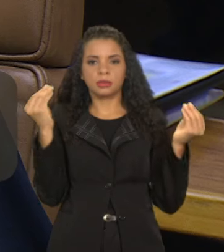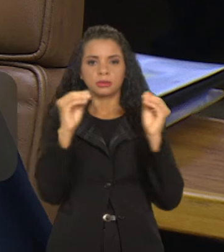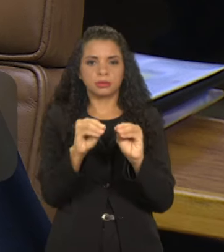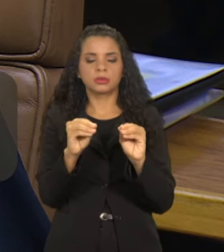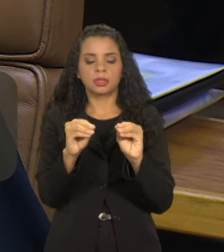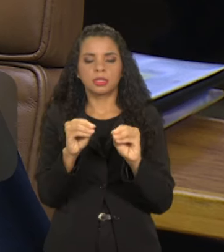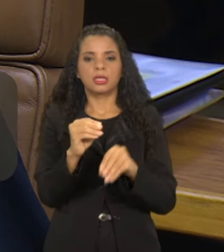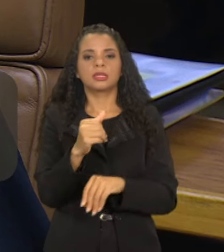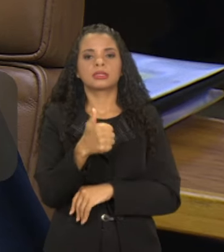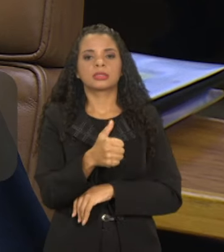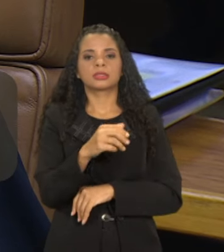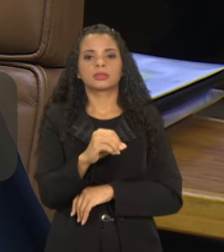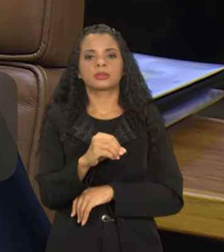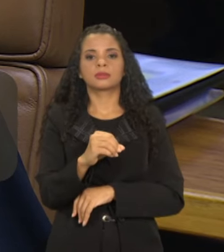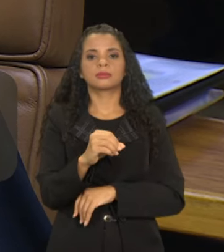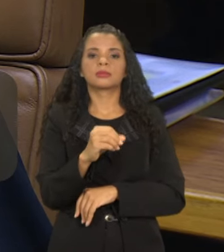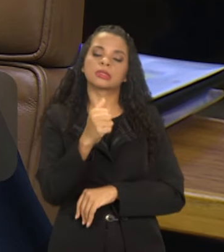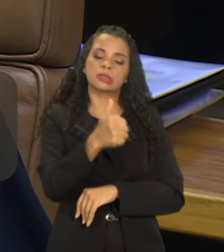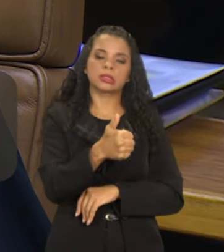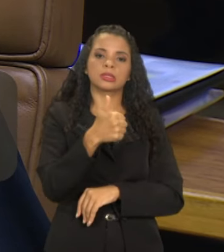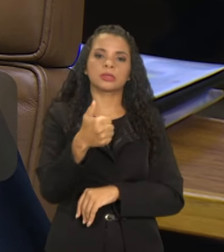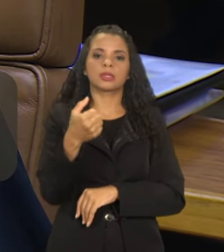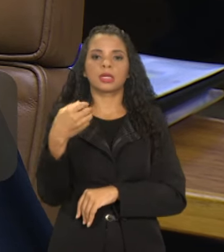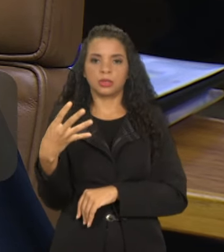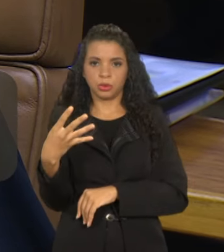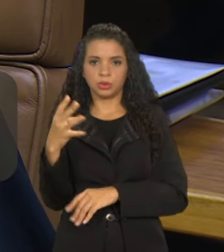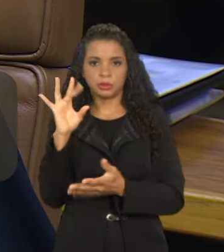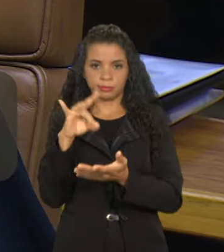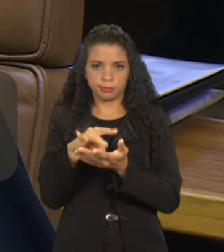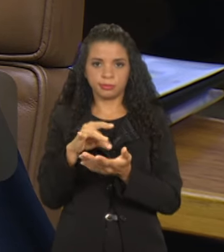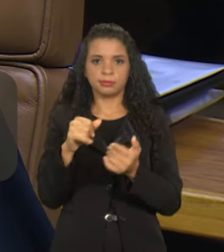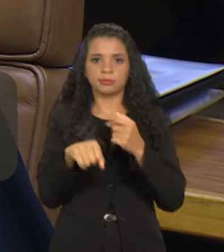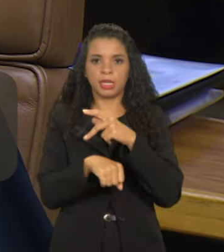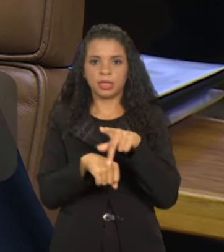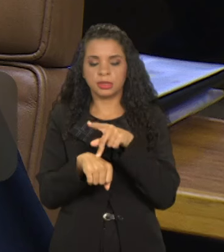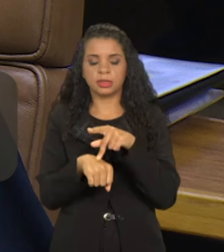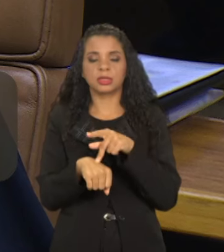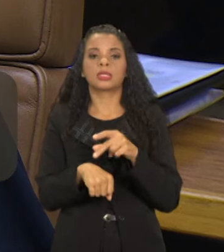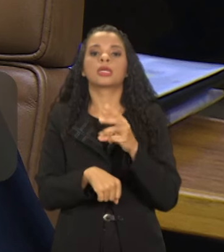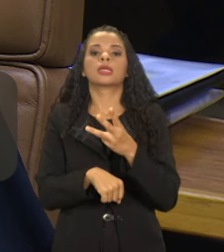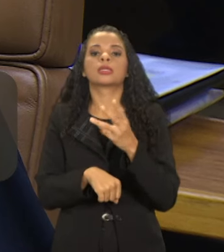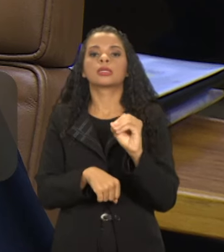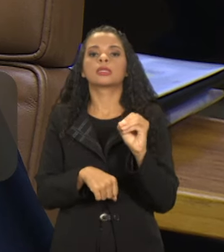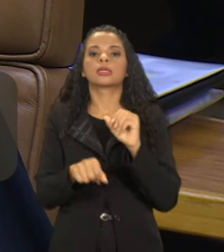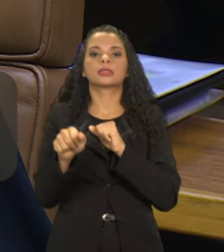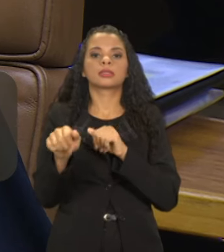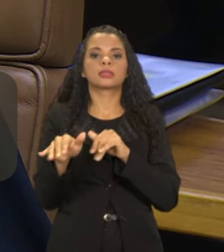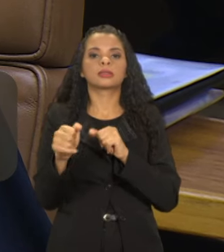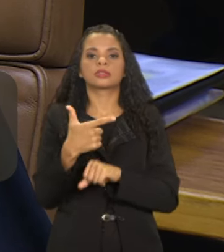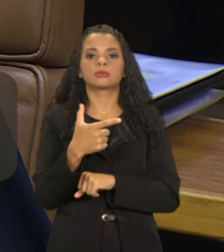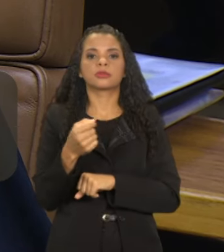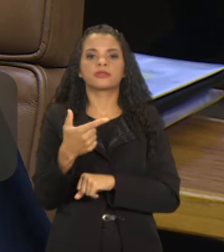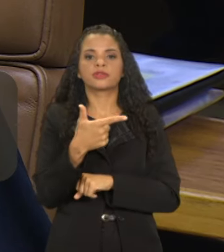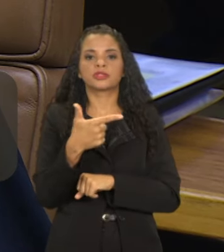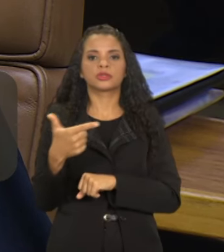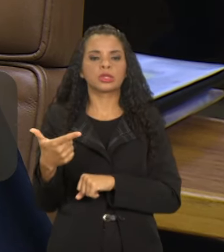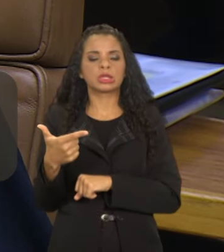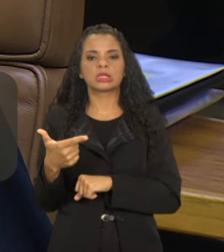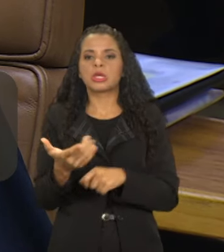110 países, 114 para ser preciso, desde 30 de setembro de 2022, deixaram de exigir qualquer passaporte ou